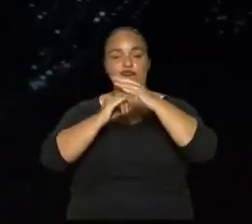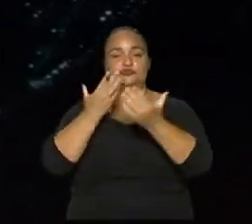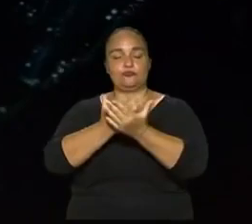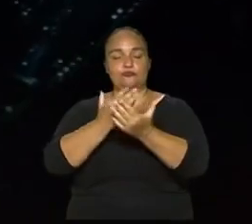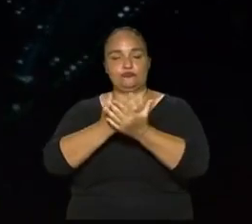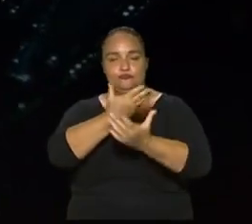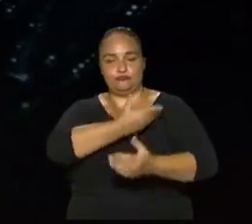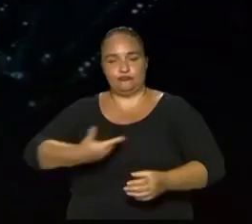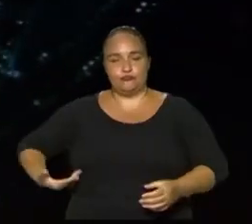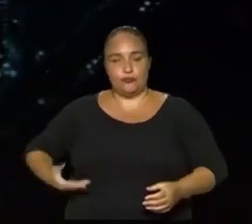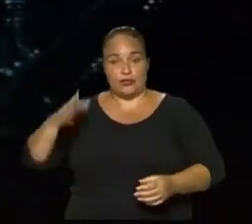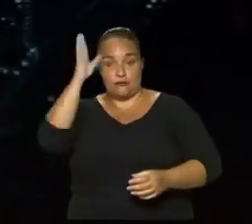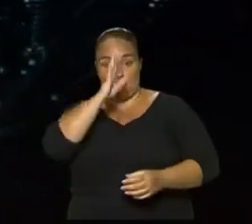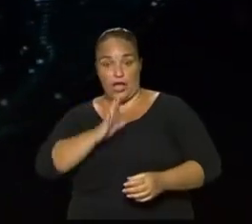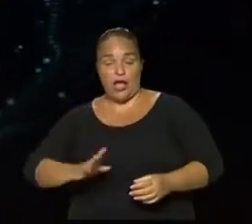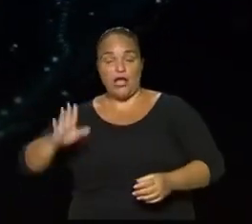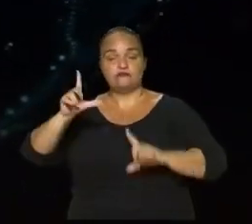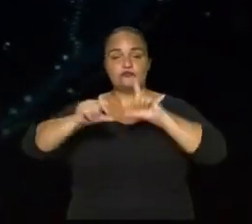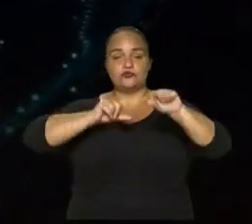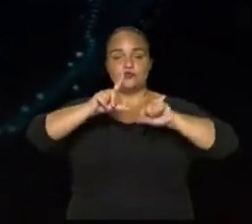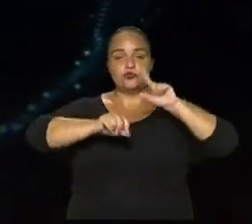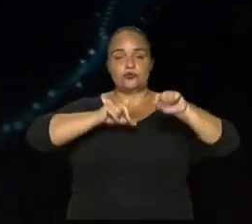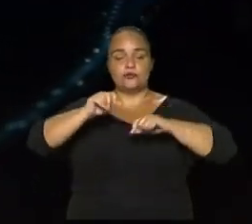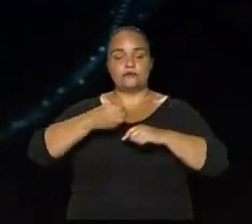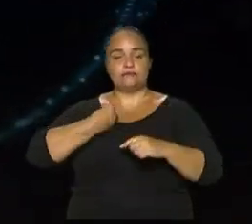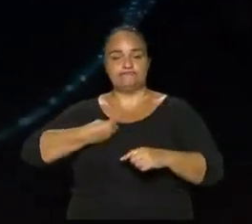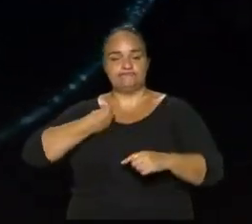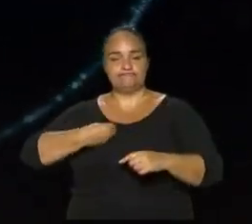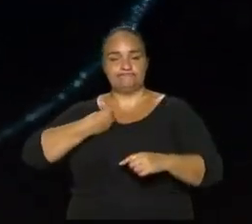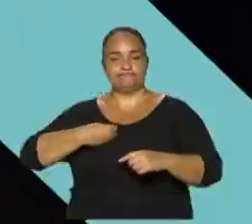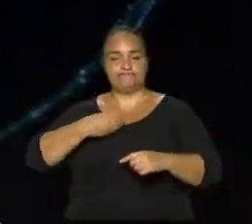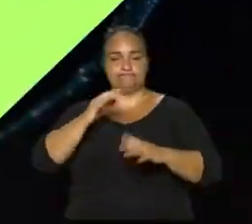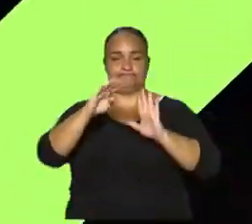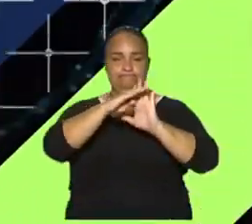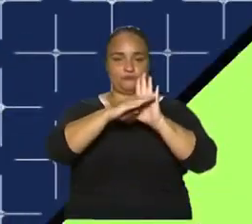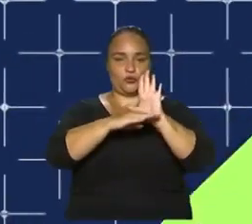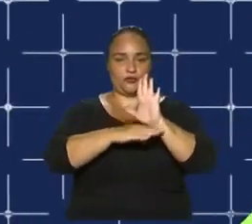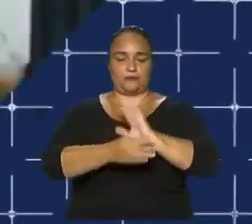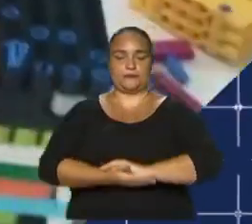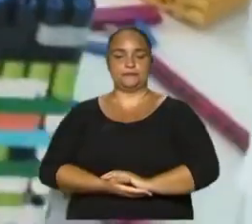o país foram selecionadas para participar do programa.